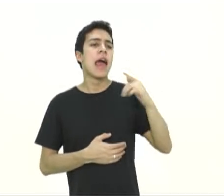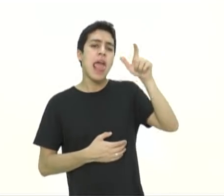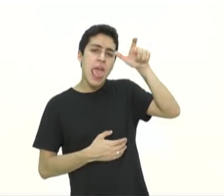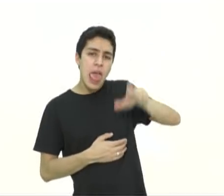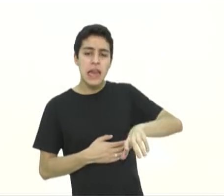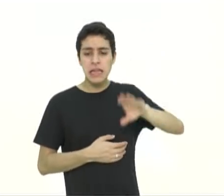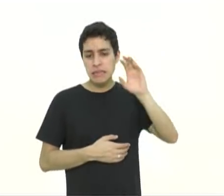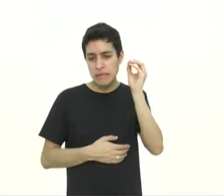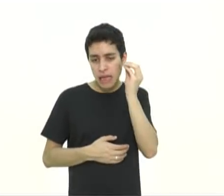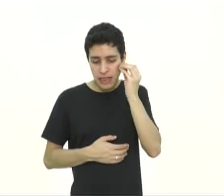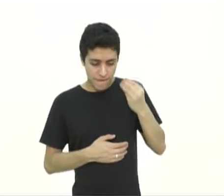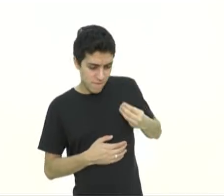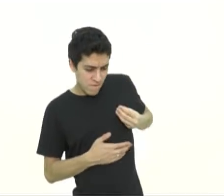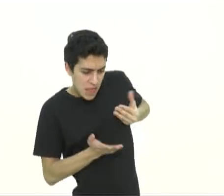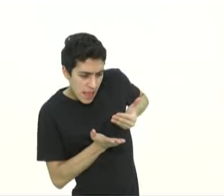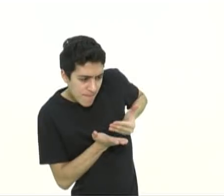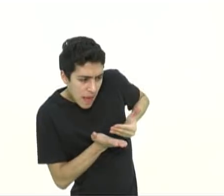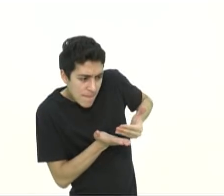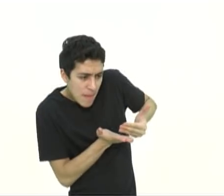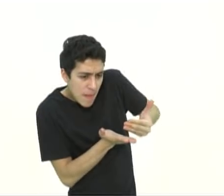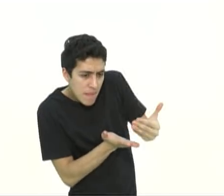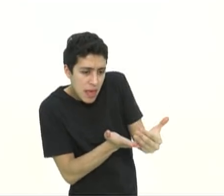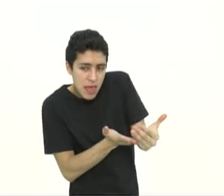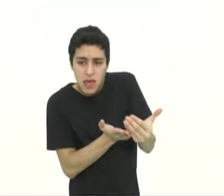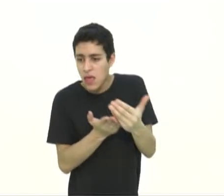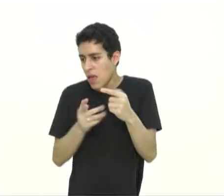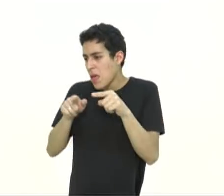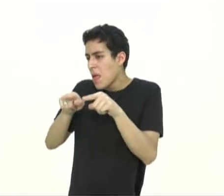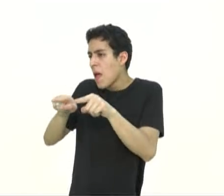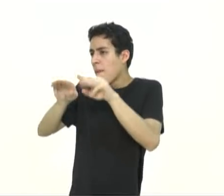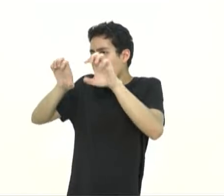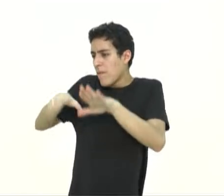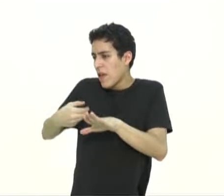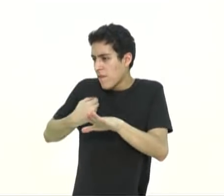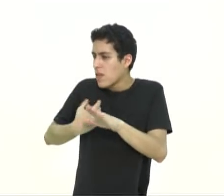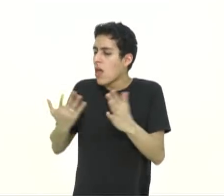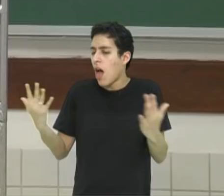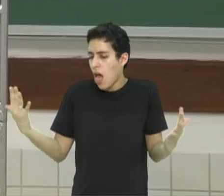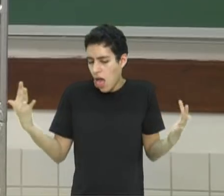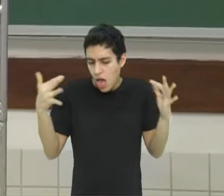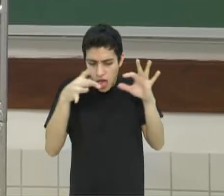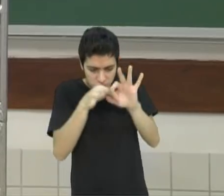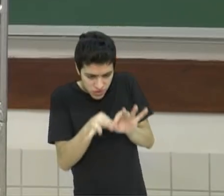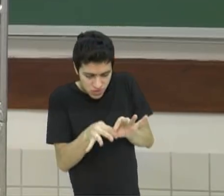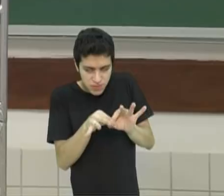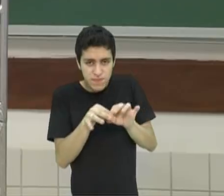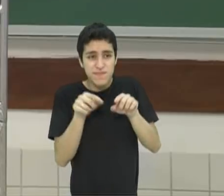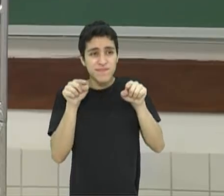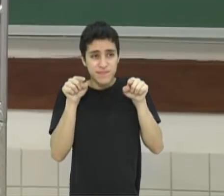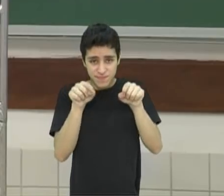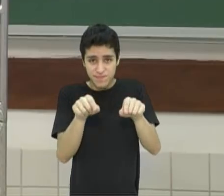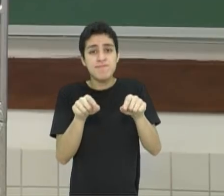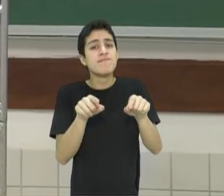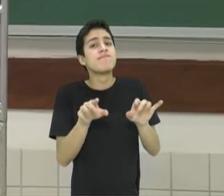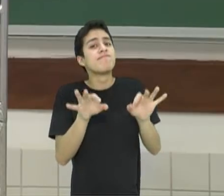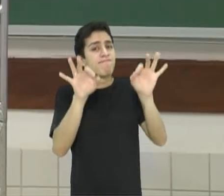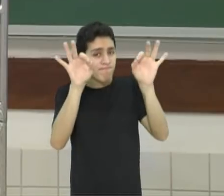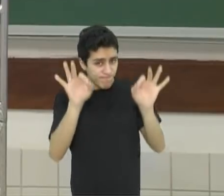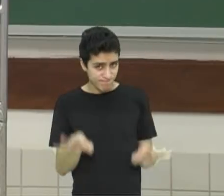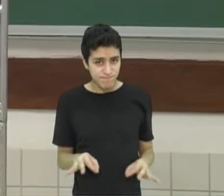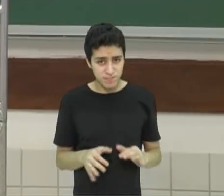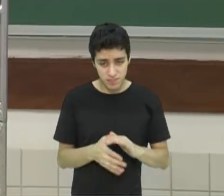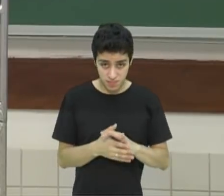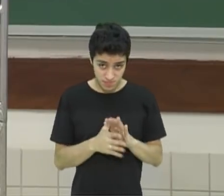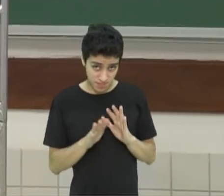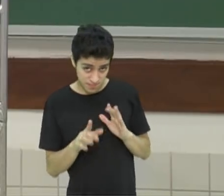sua rotina entre seus afazeres e seu bem-estar. Essa é a alternativa correta, porque